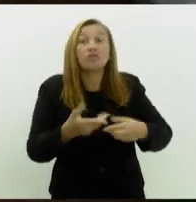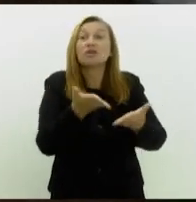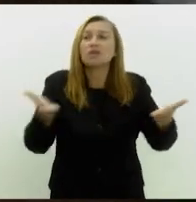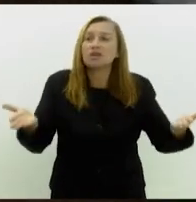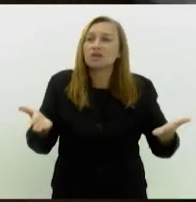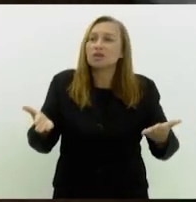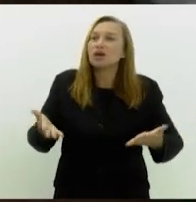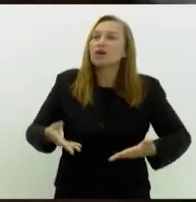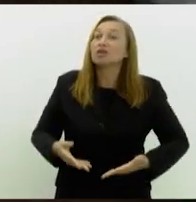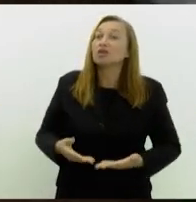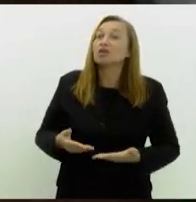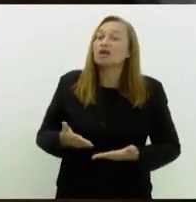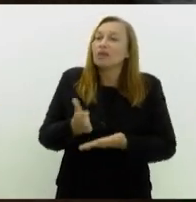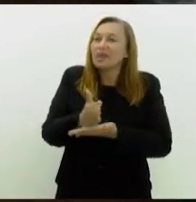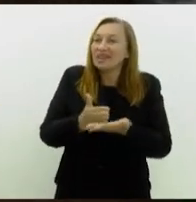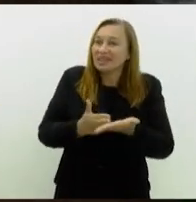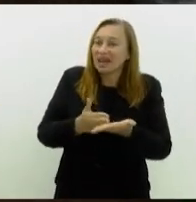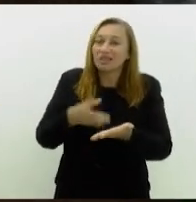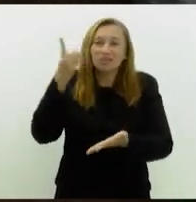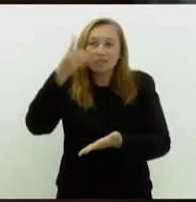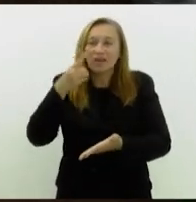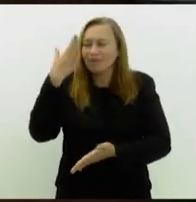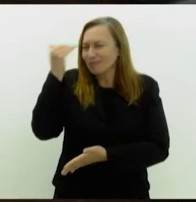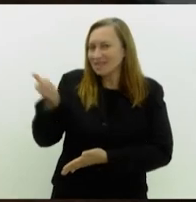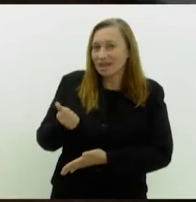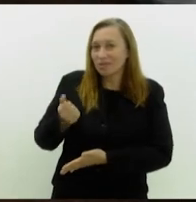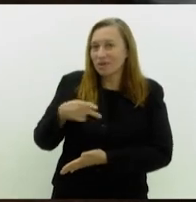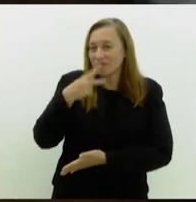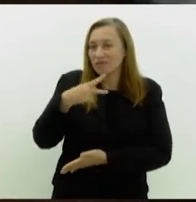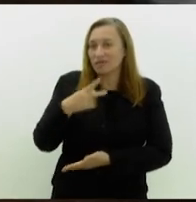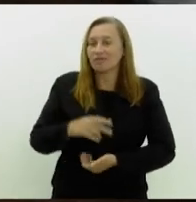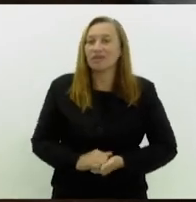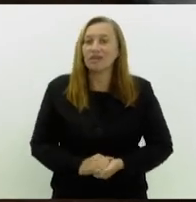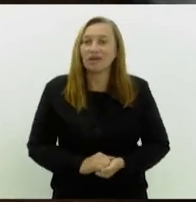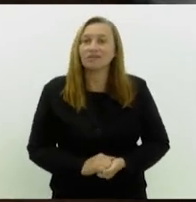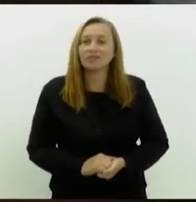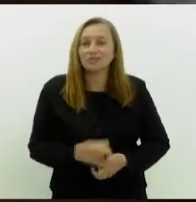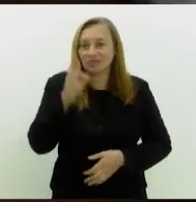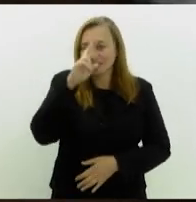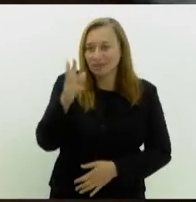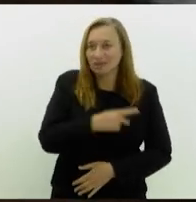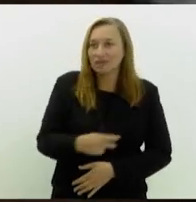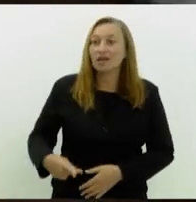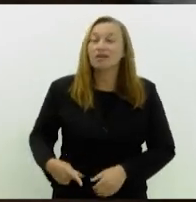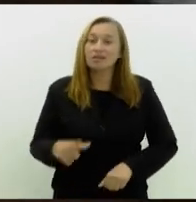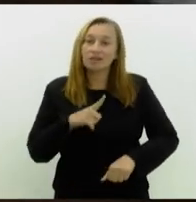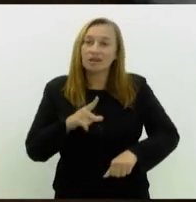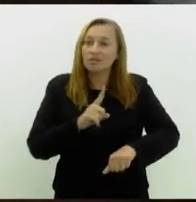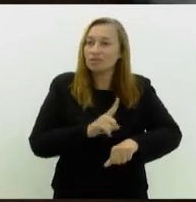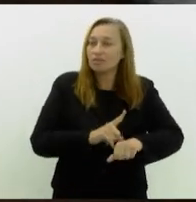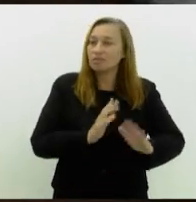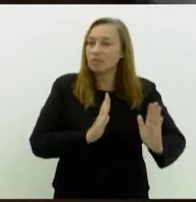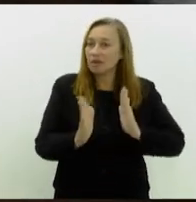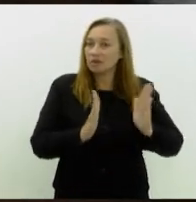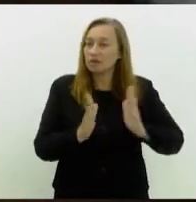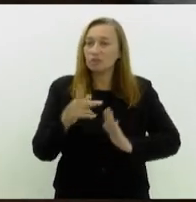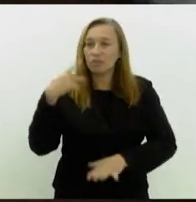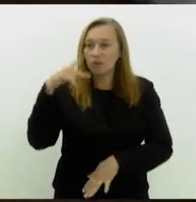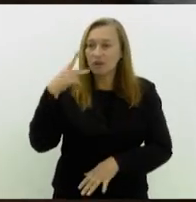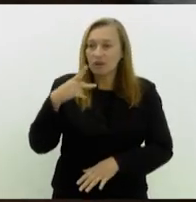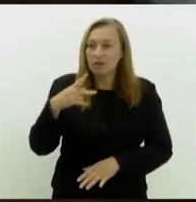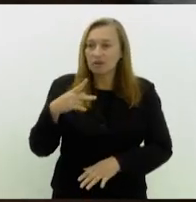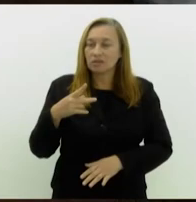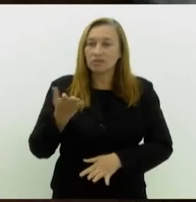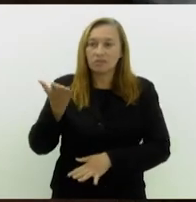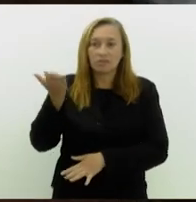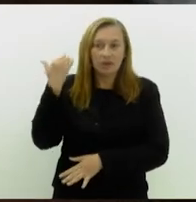boa dosos do que tá falando senhora Presidente Houve um momento político na legislatura passada em